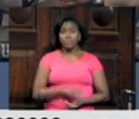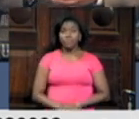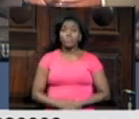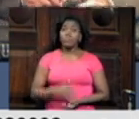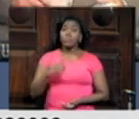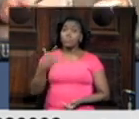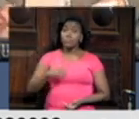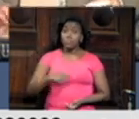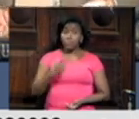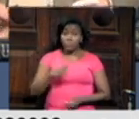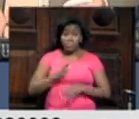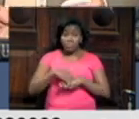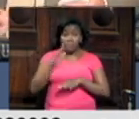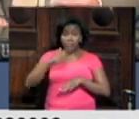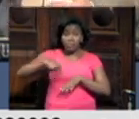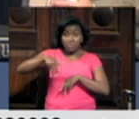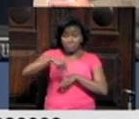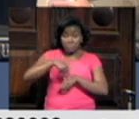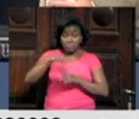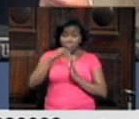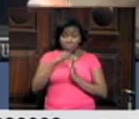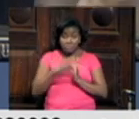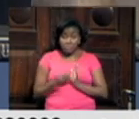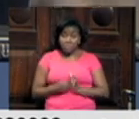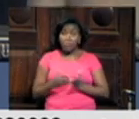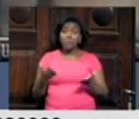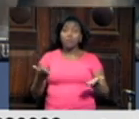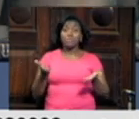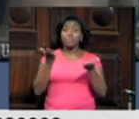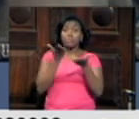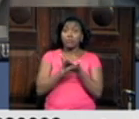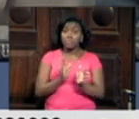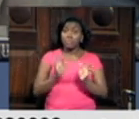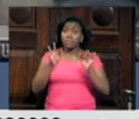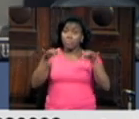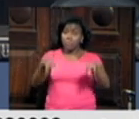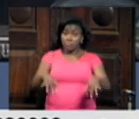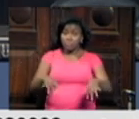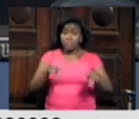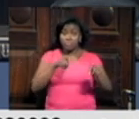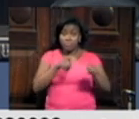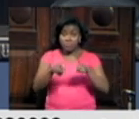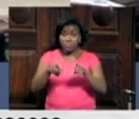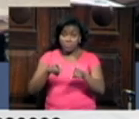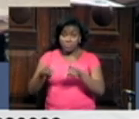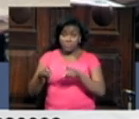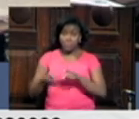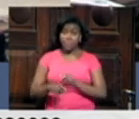não havendo mais oradores inscritos, está encerrada esta sessão.